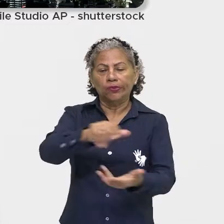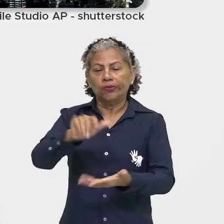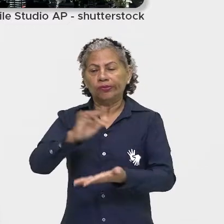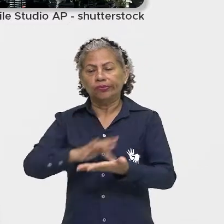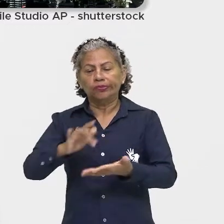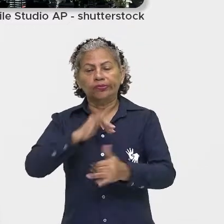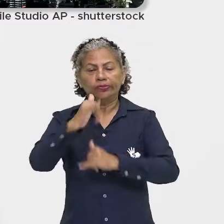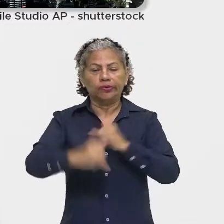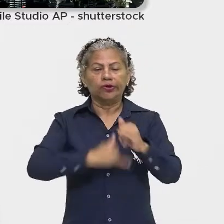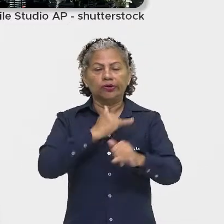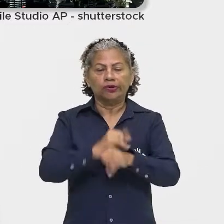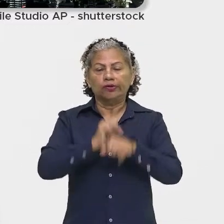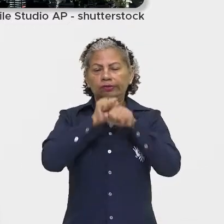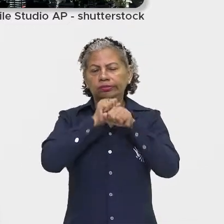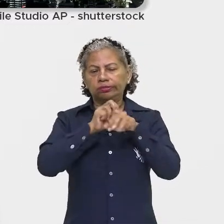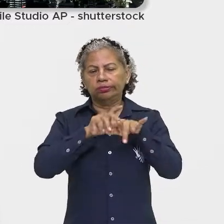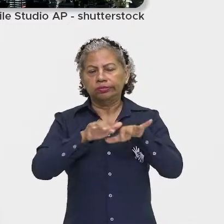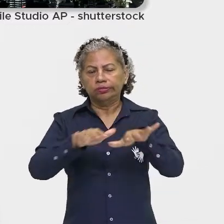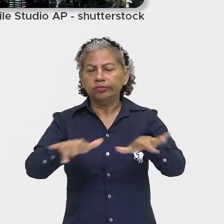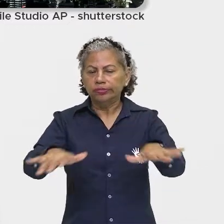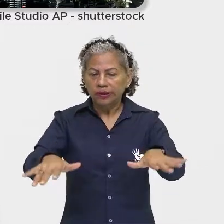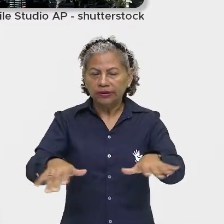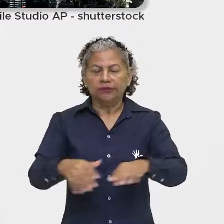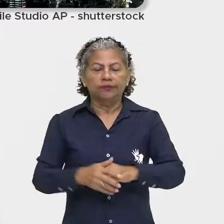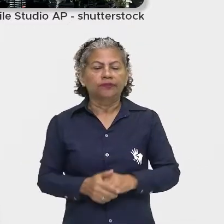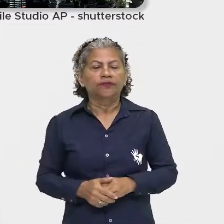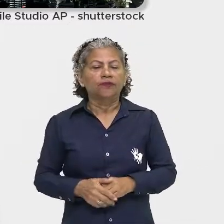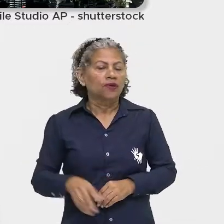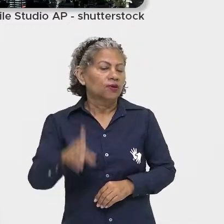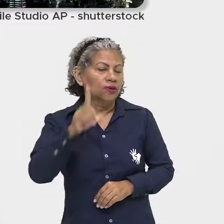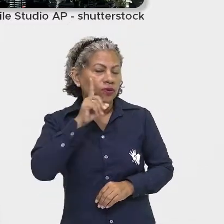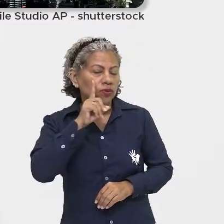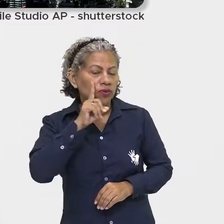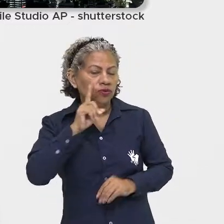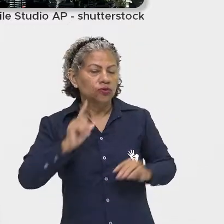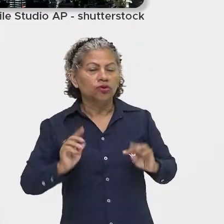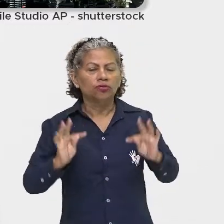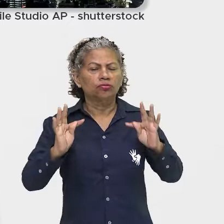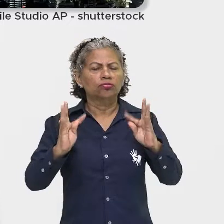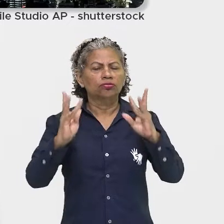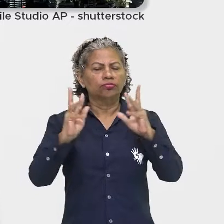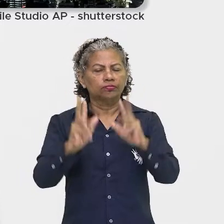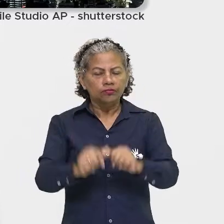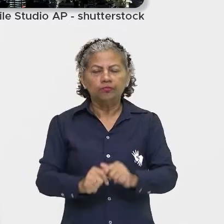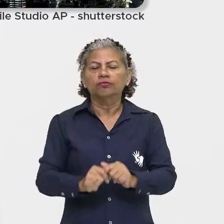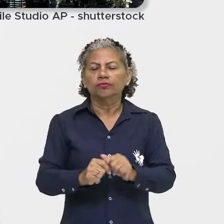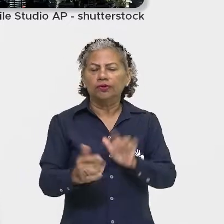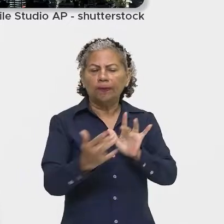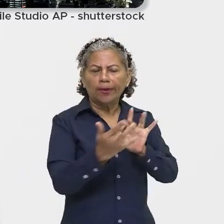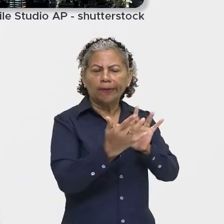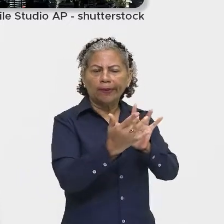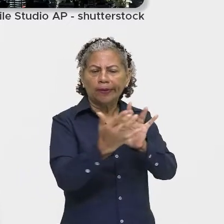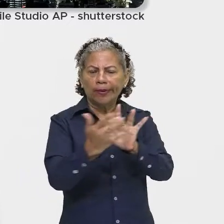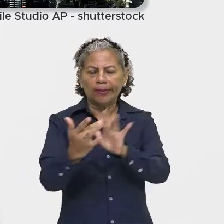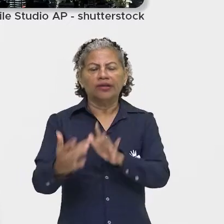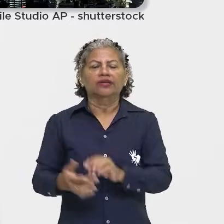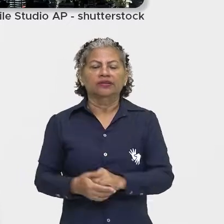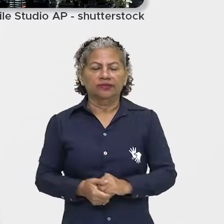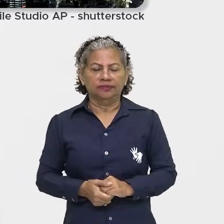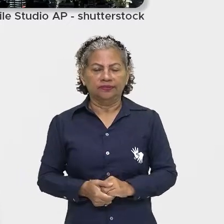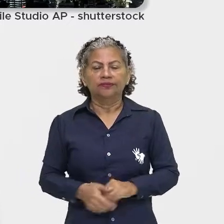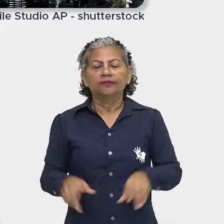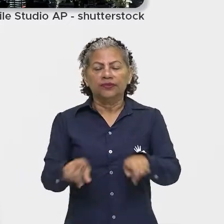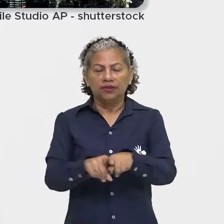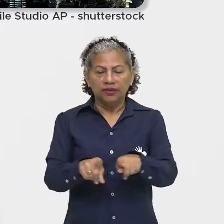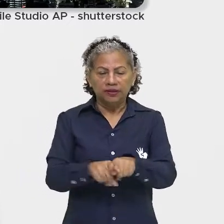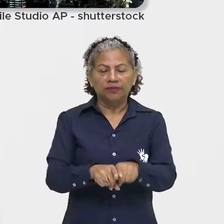mais destaque, pois a cada dia tudo está se tornando mais conectado. E com o advento da